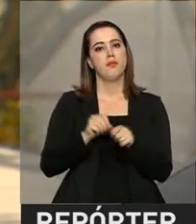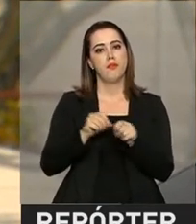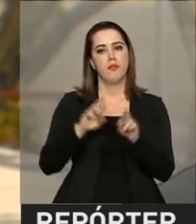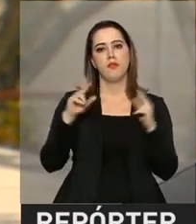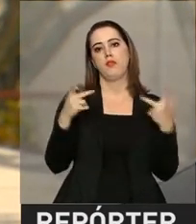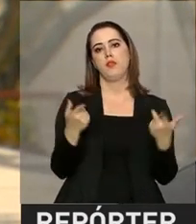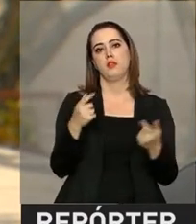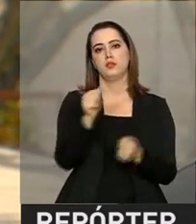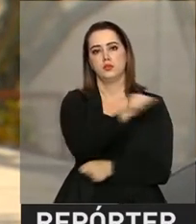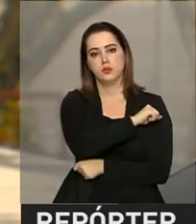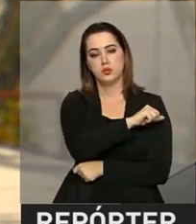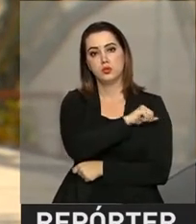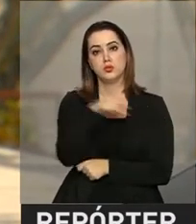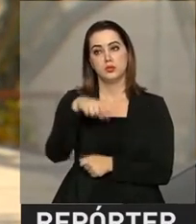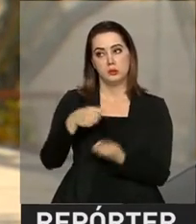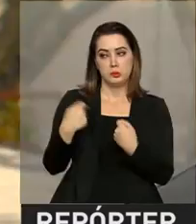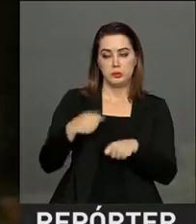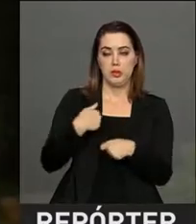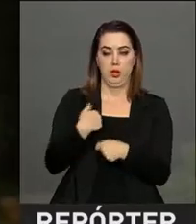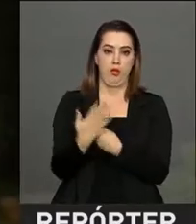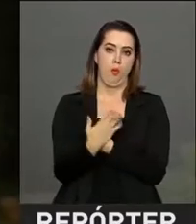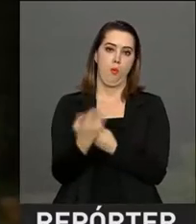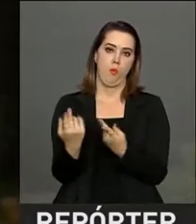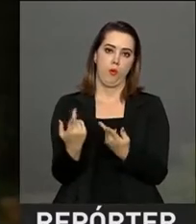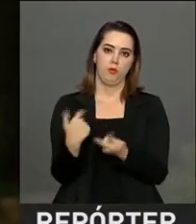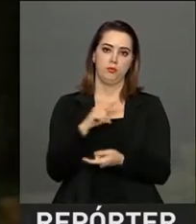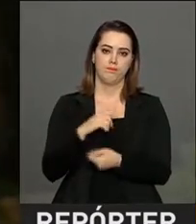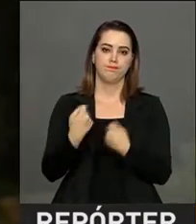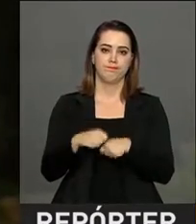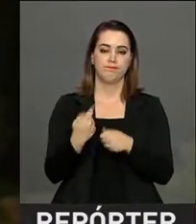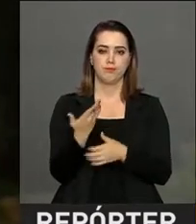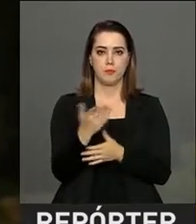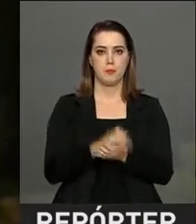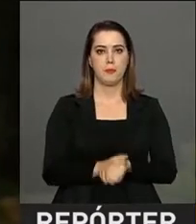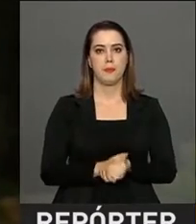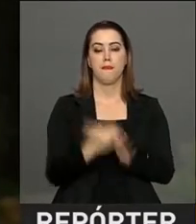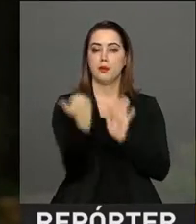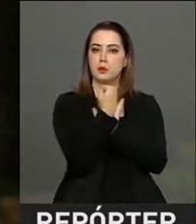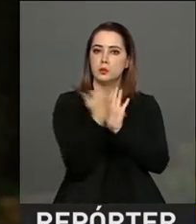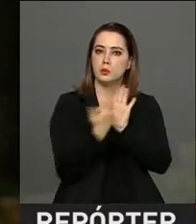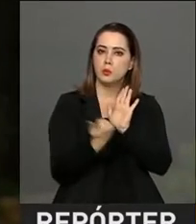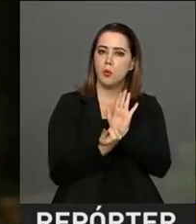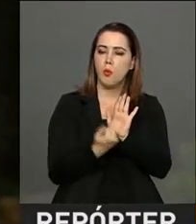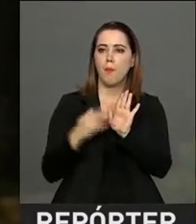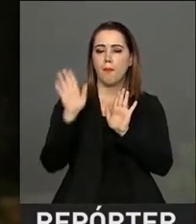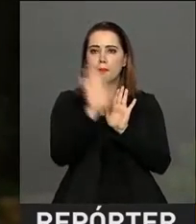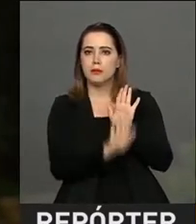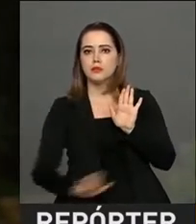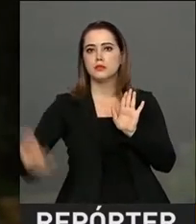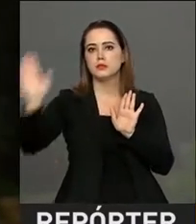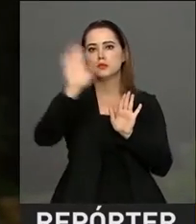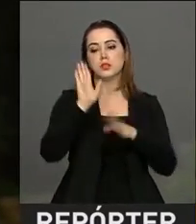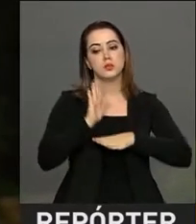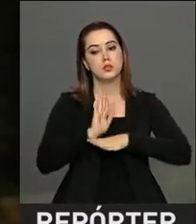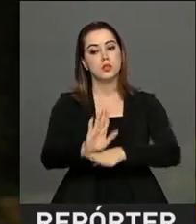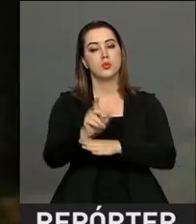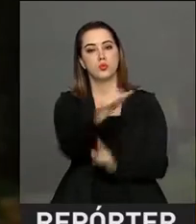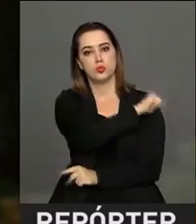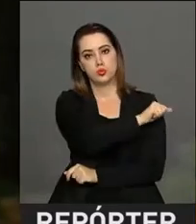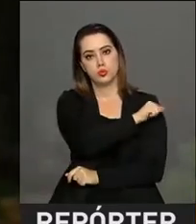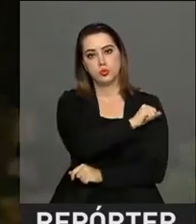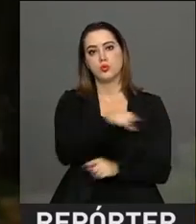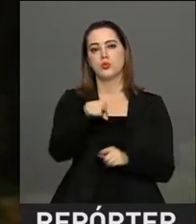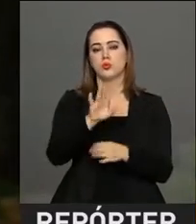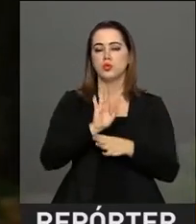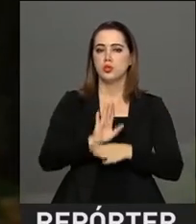vida dos estudantes como eu que precisam disso o plano nacional de assistência estudantil apóia a permanência do estudante de baixa renda nas